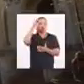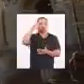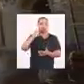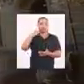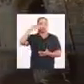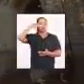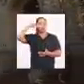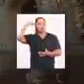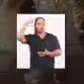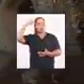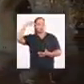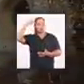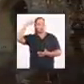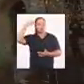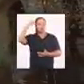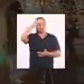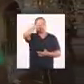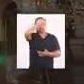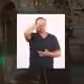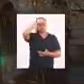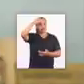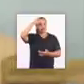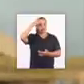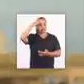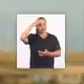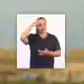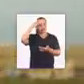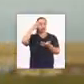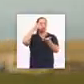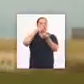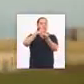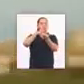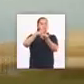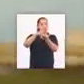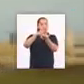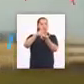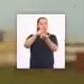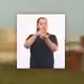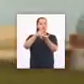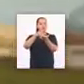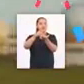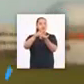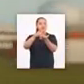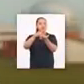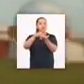Boto fé, sou Mainardi, prefeito de